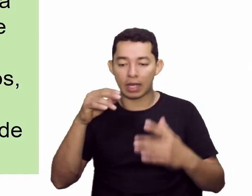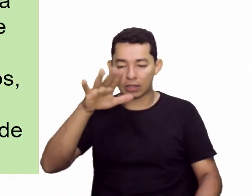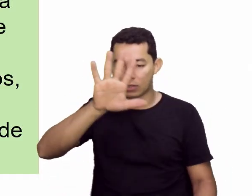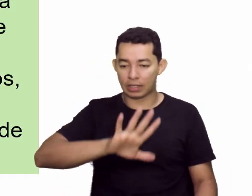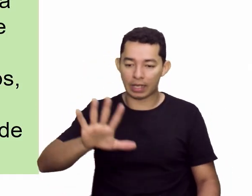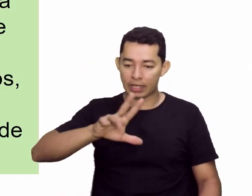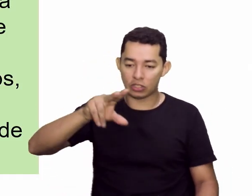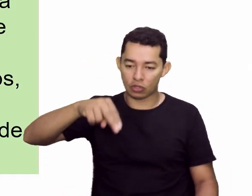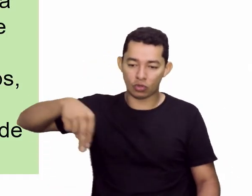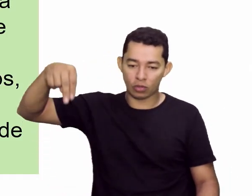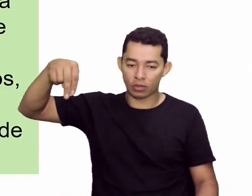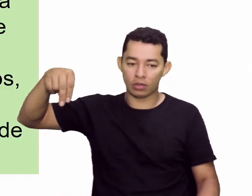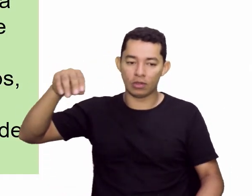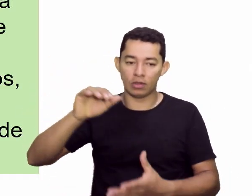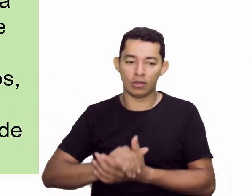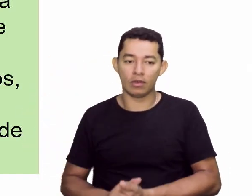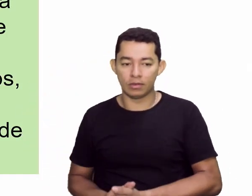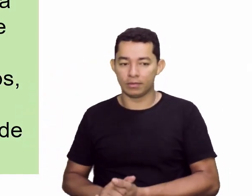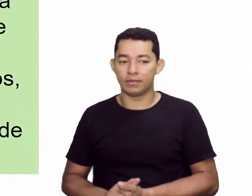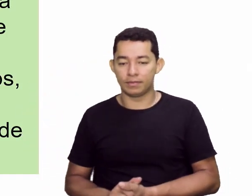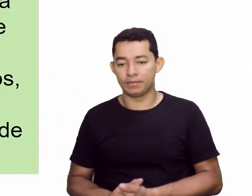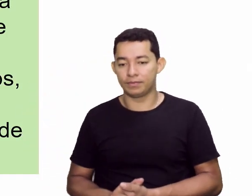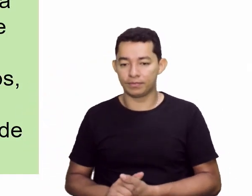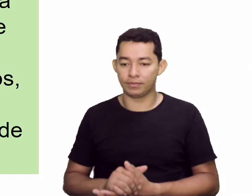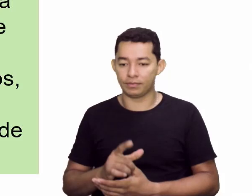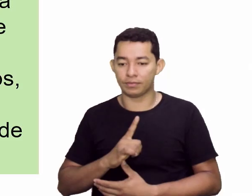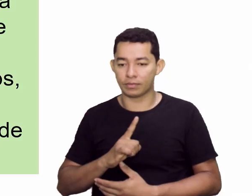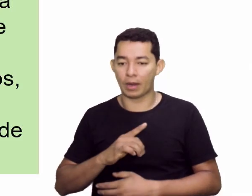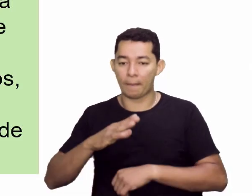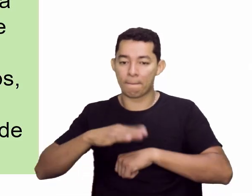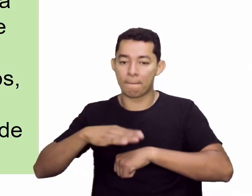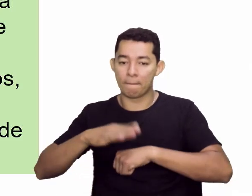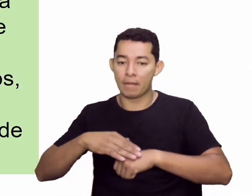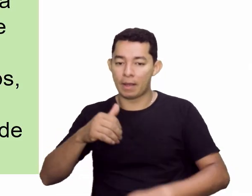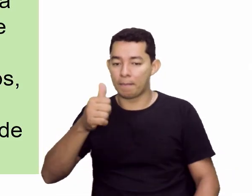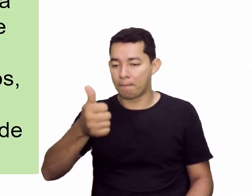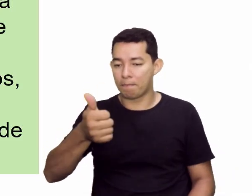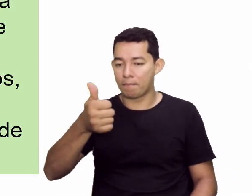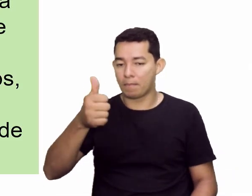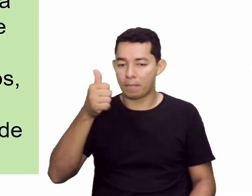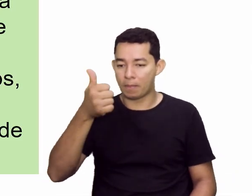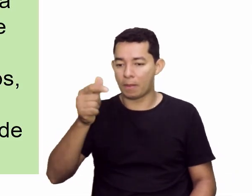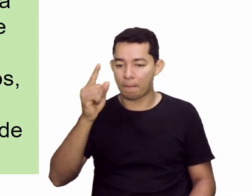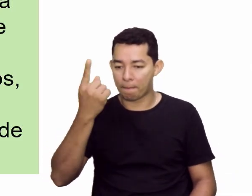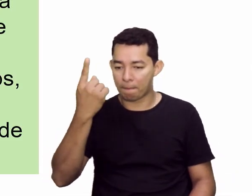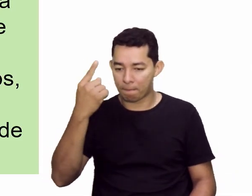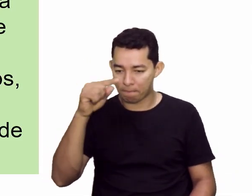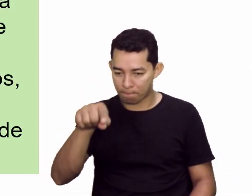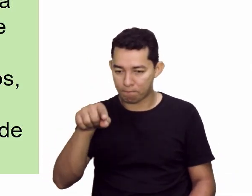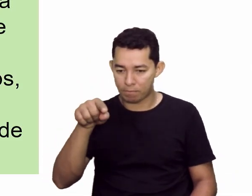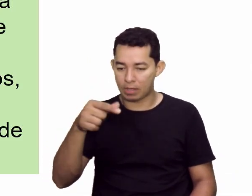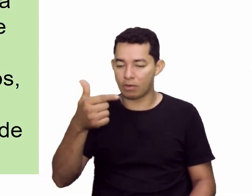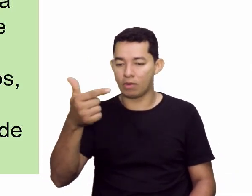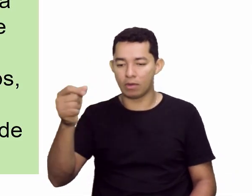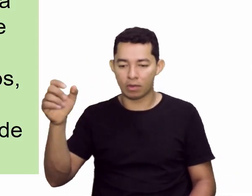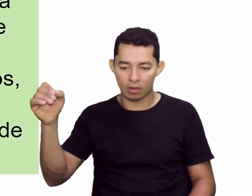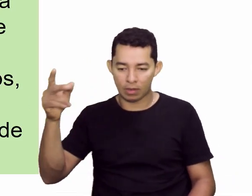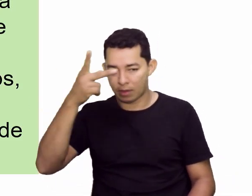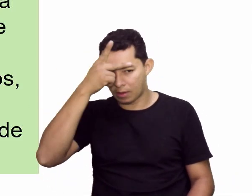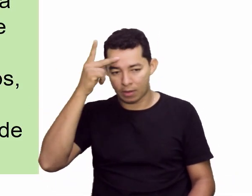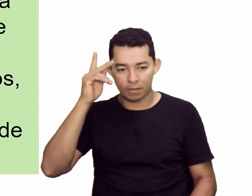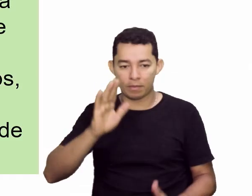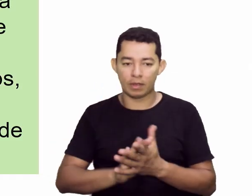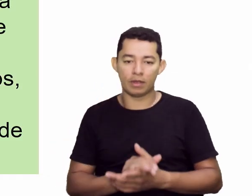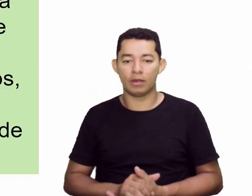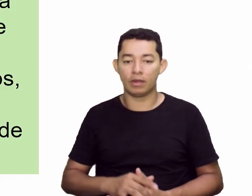capacidade para cerca de 1.100 pessoas. Aí é verdade, hein? Aqui é verdade, aí é grande. Constituído